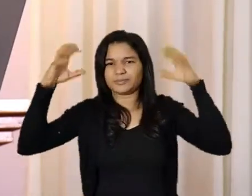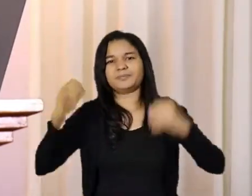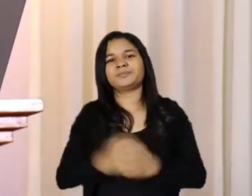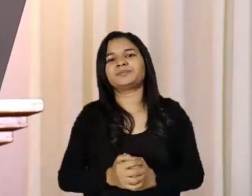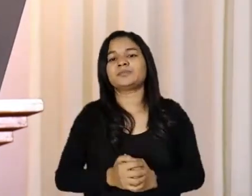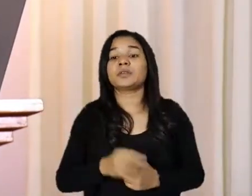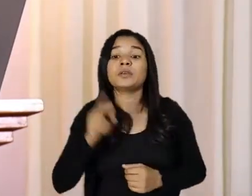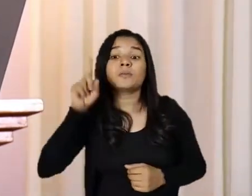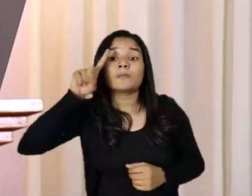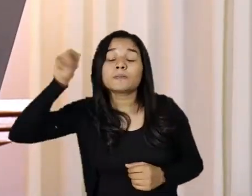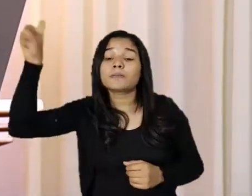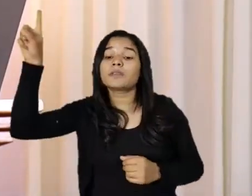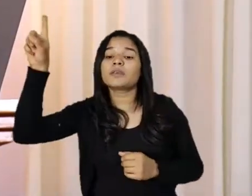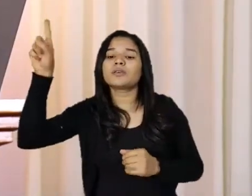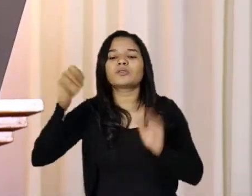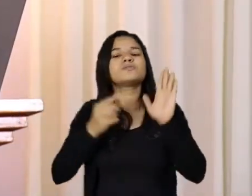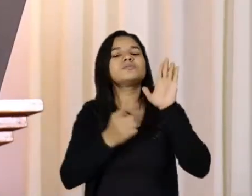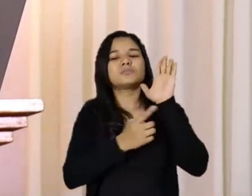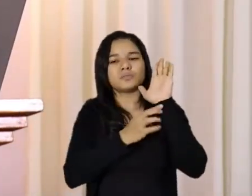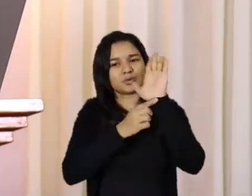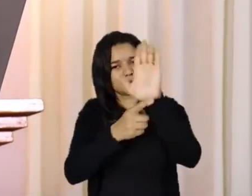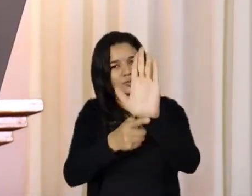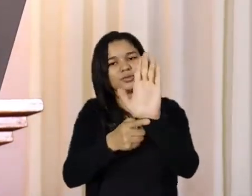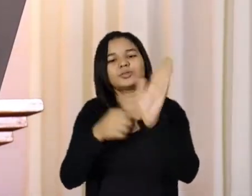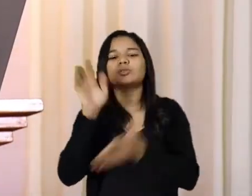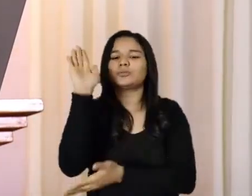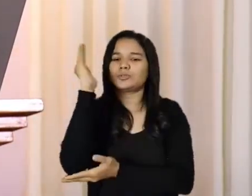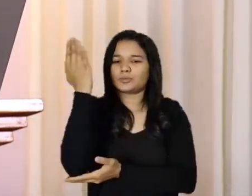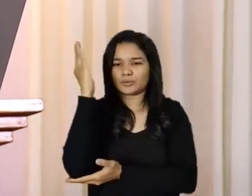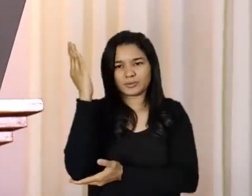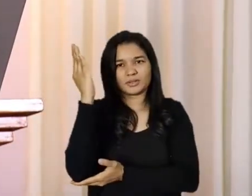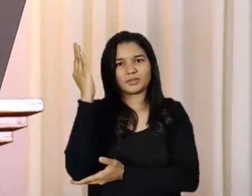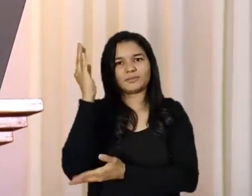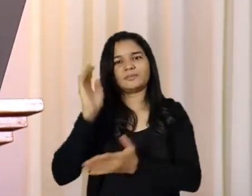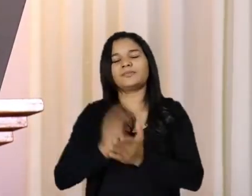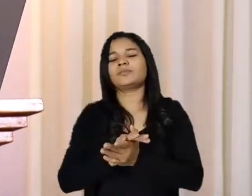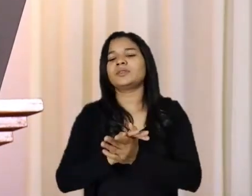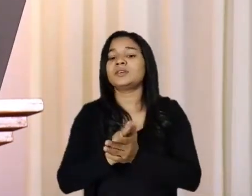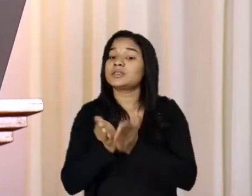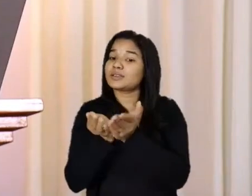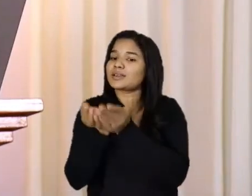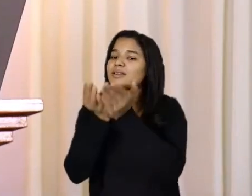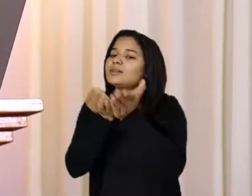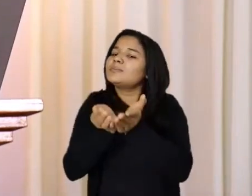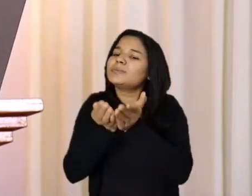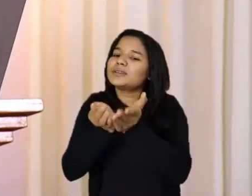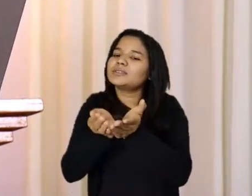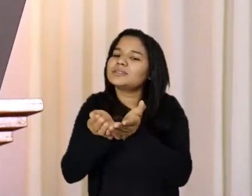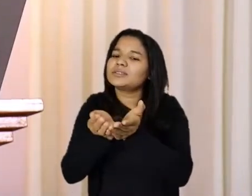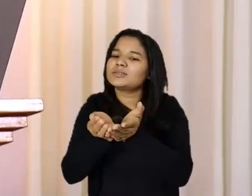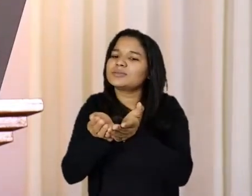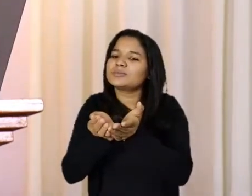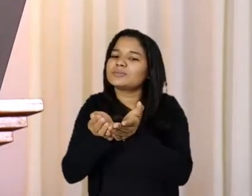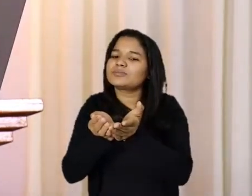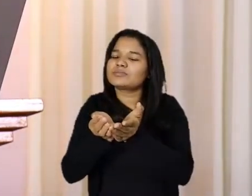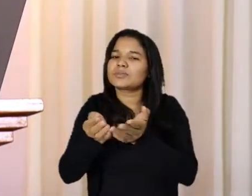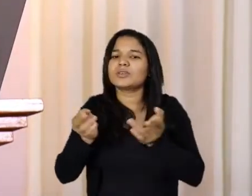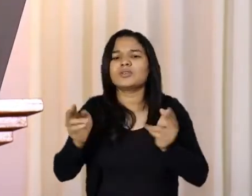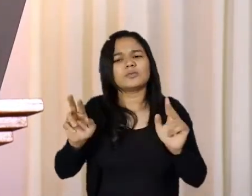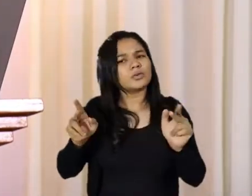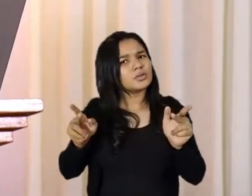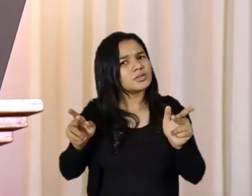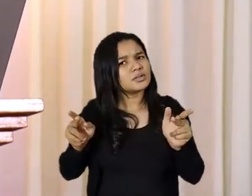aquela embarcação parecia com uma casa, de certa forma, eu gostaria aqui de fazer algumas aplicações importantes. O